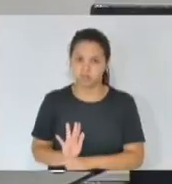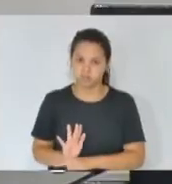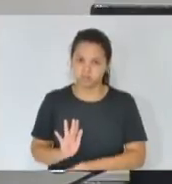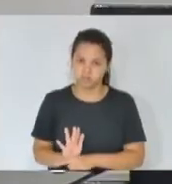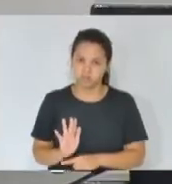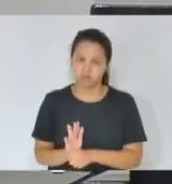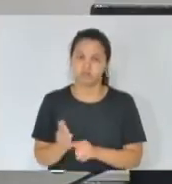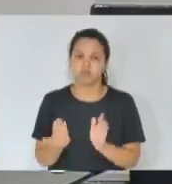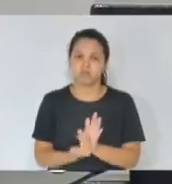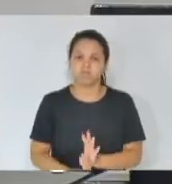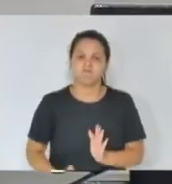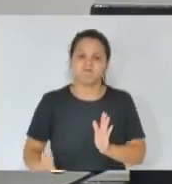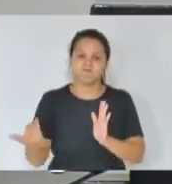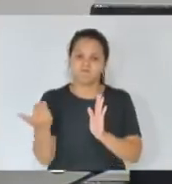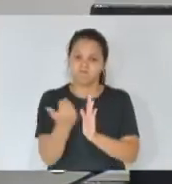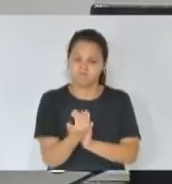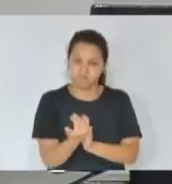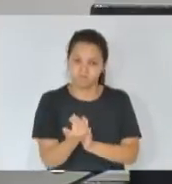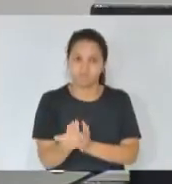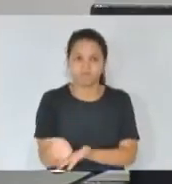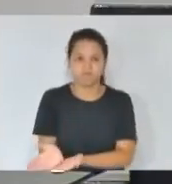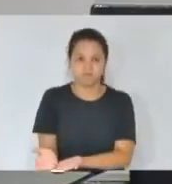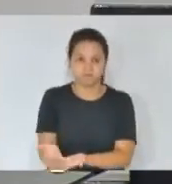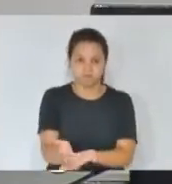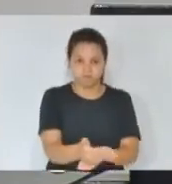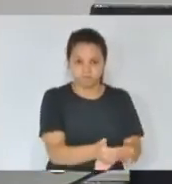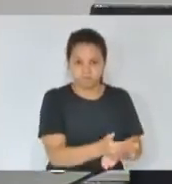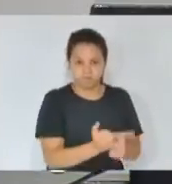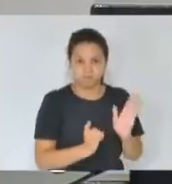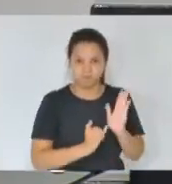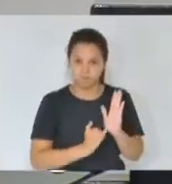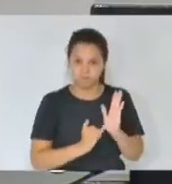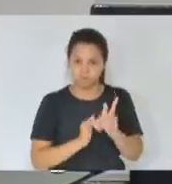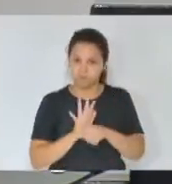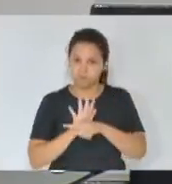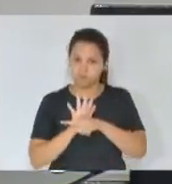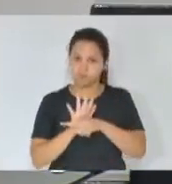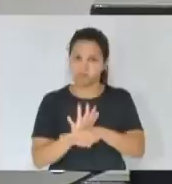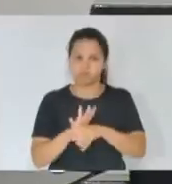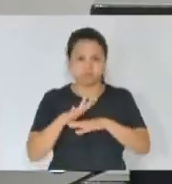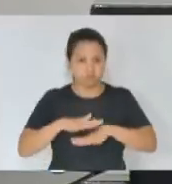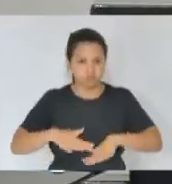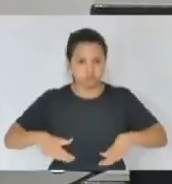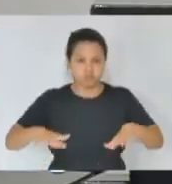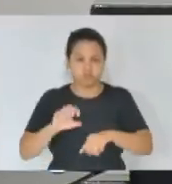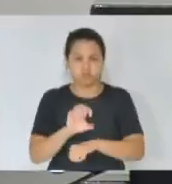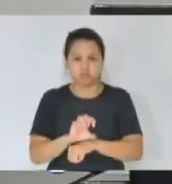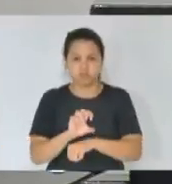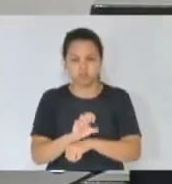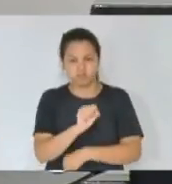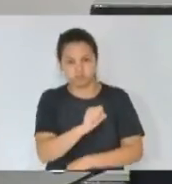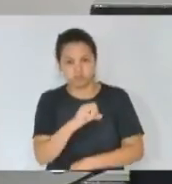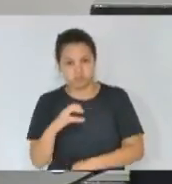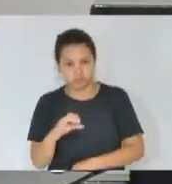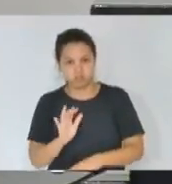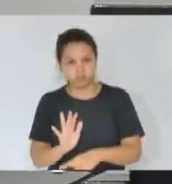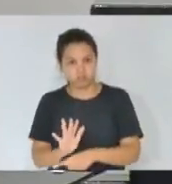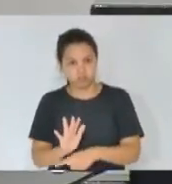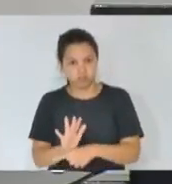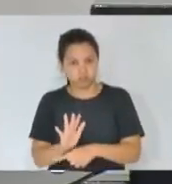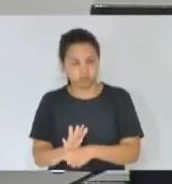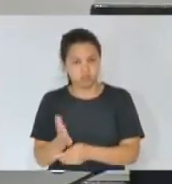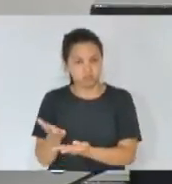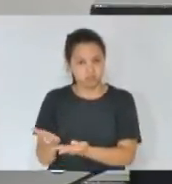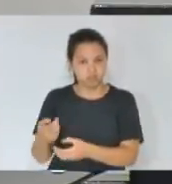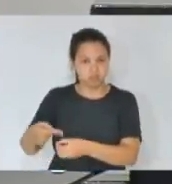arrecadação de impostos para sustentar Santa Catarina, para sustentar os municípios que não têm a arrecadação